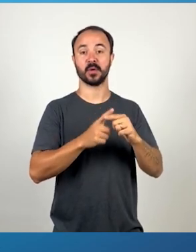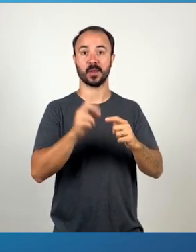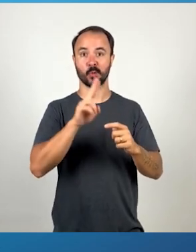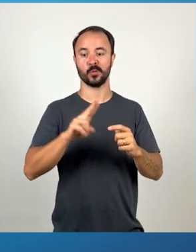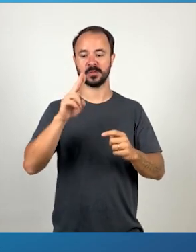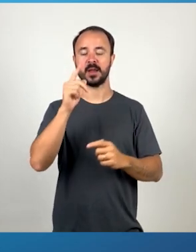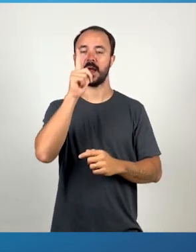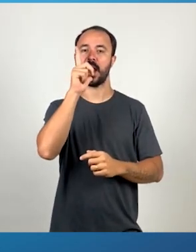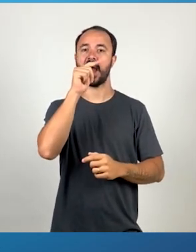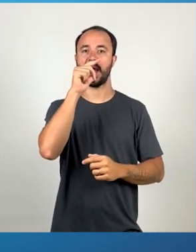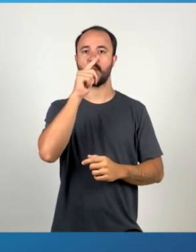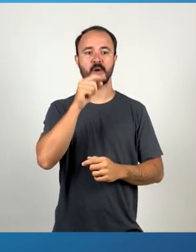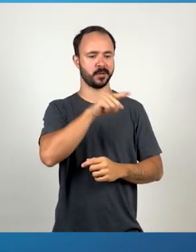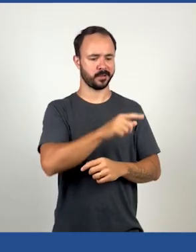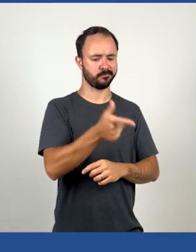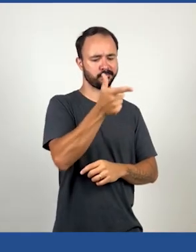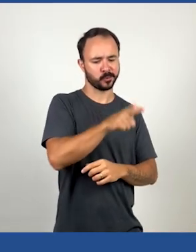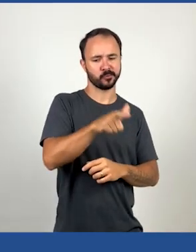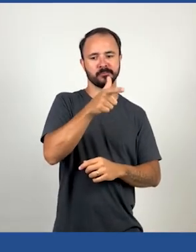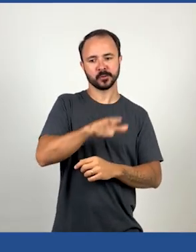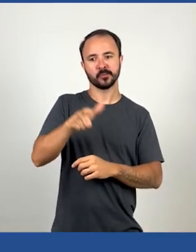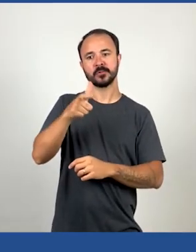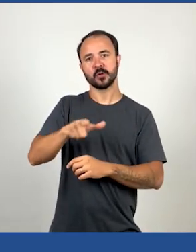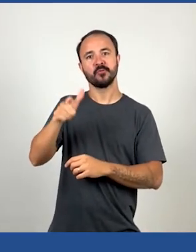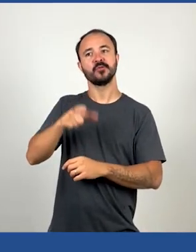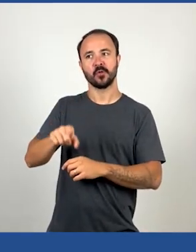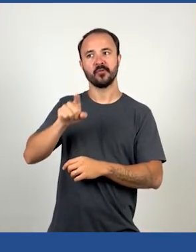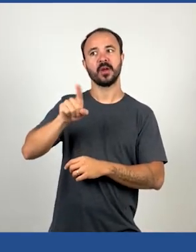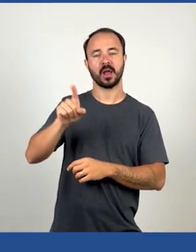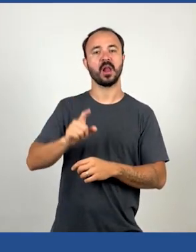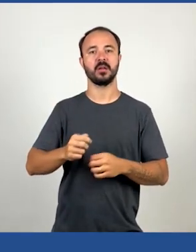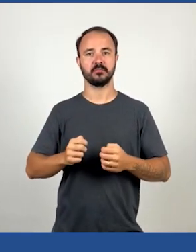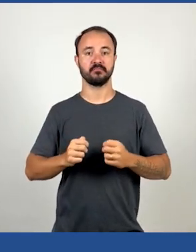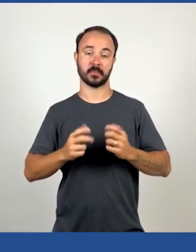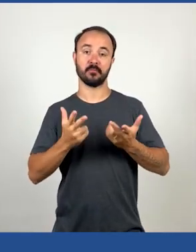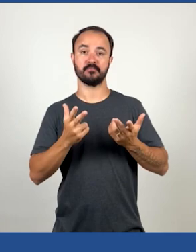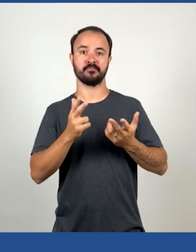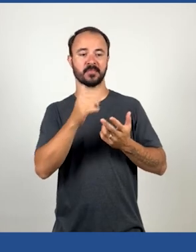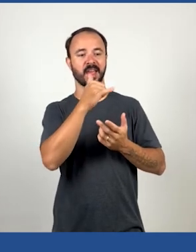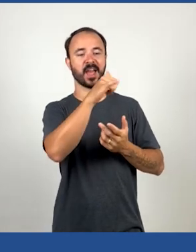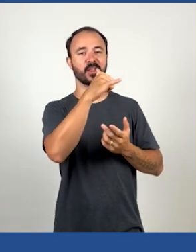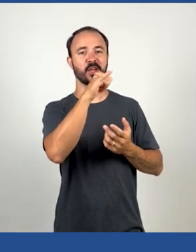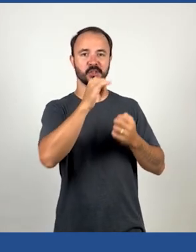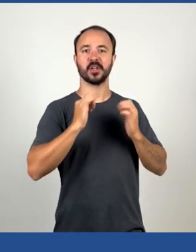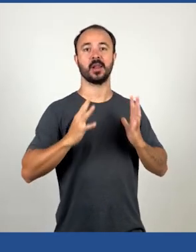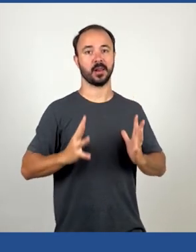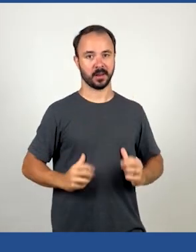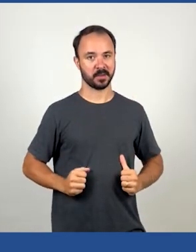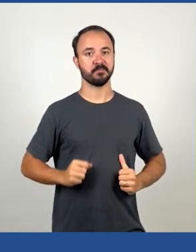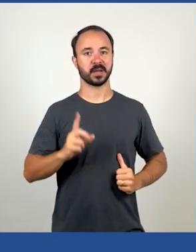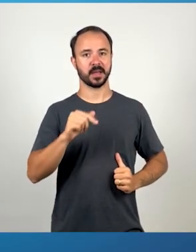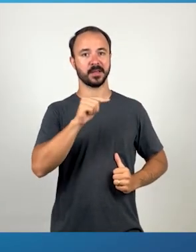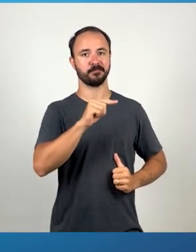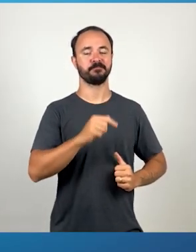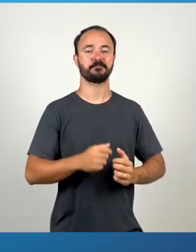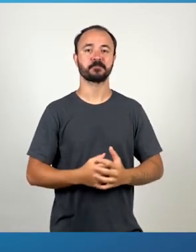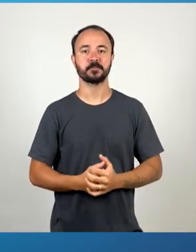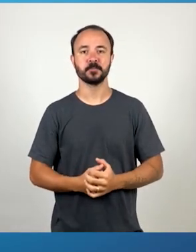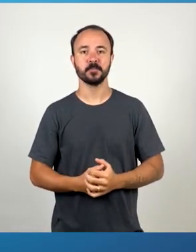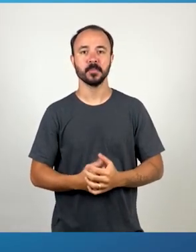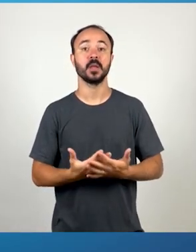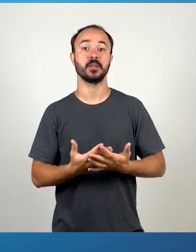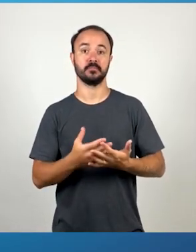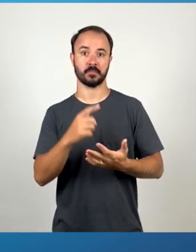utilizar a água e essa água ela pode ser utilizada novamente. Então, nesse caso, ela é classificada como um tipo de energia limpa. Então, nós tivemos na